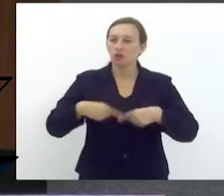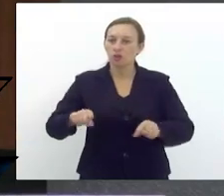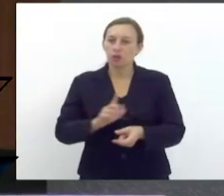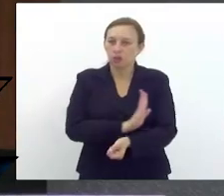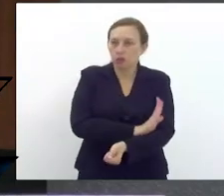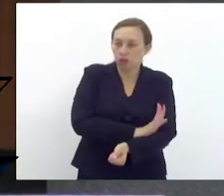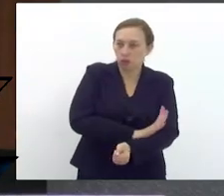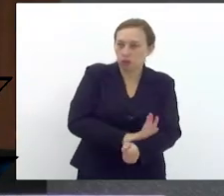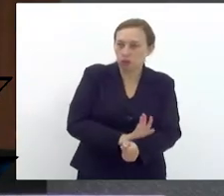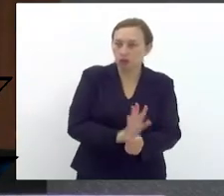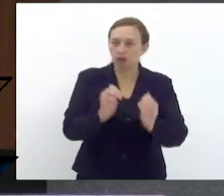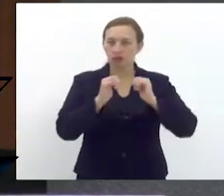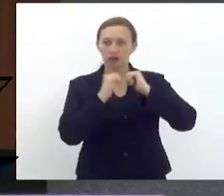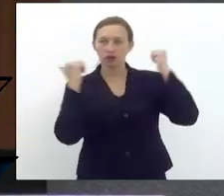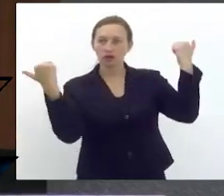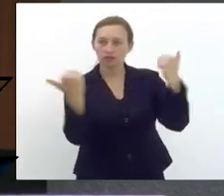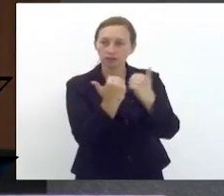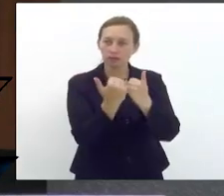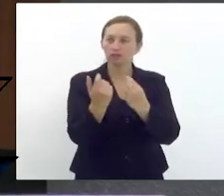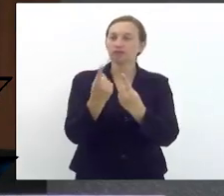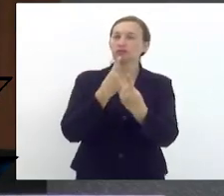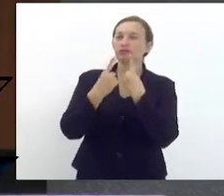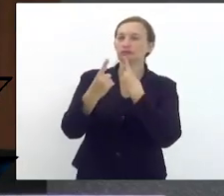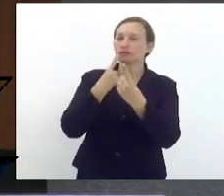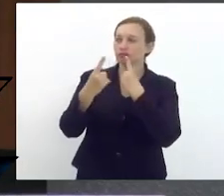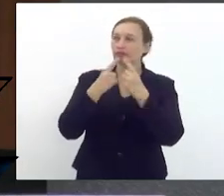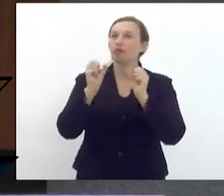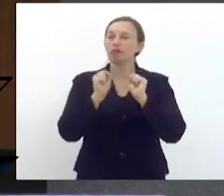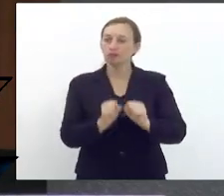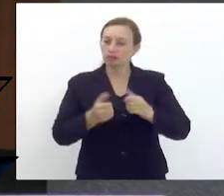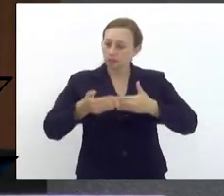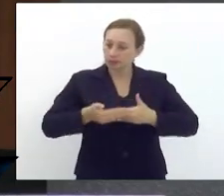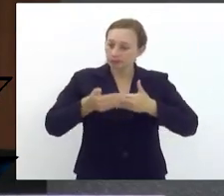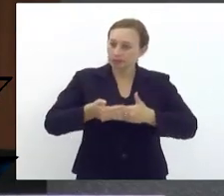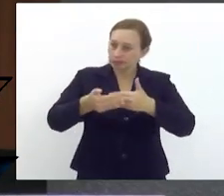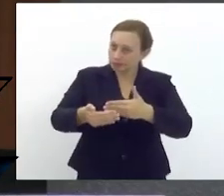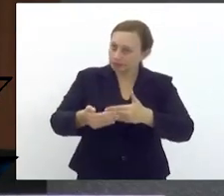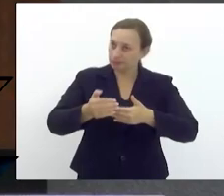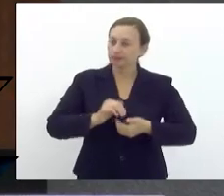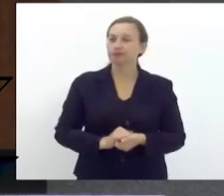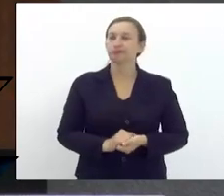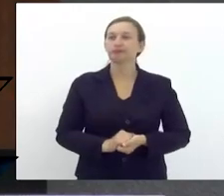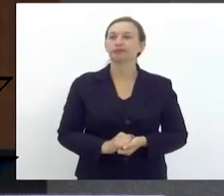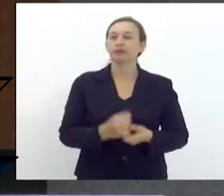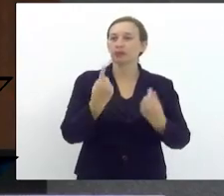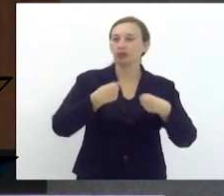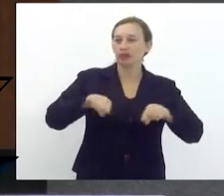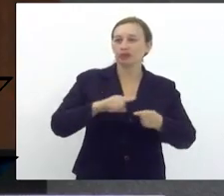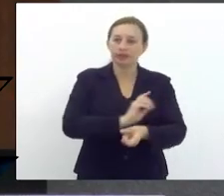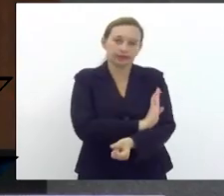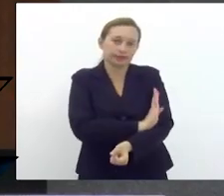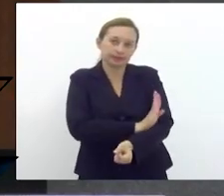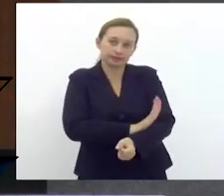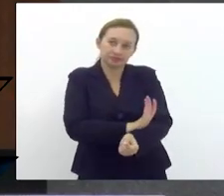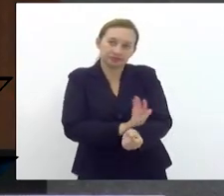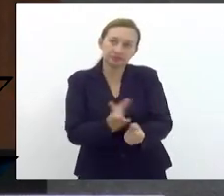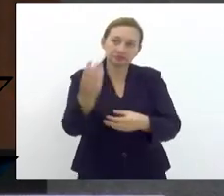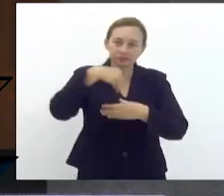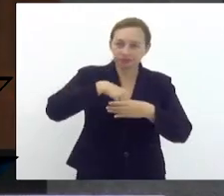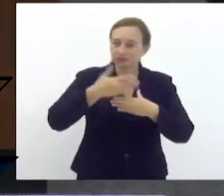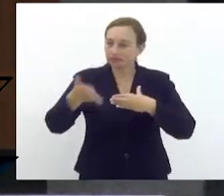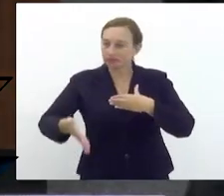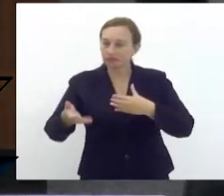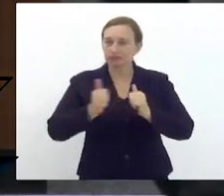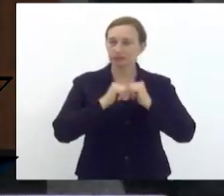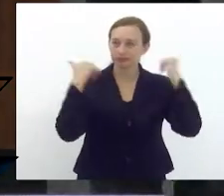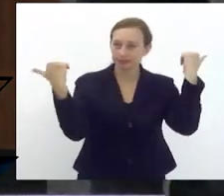nas Arenas esportivas e fazer o debate né para que a gente possa avançar né no combate ao racismo dentro e fora dos